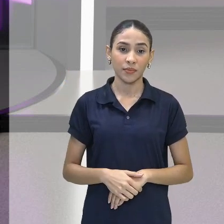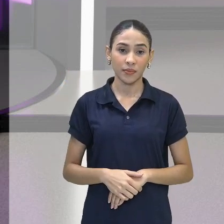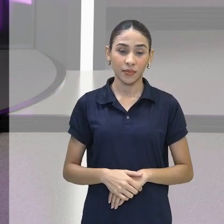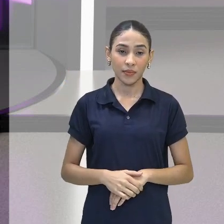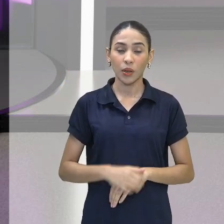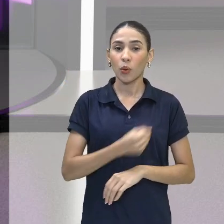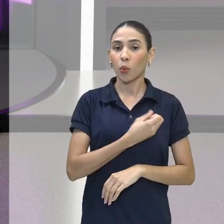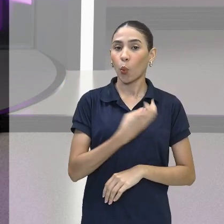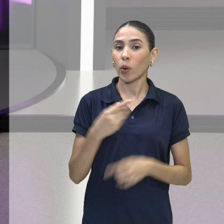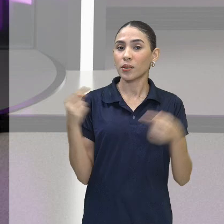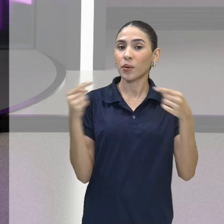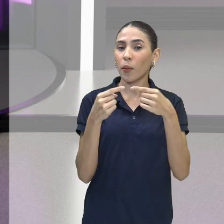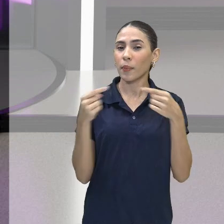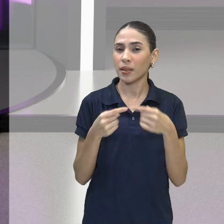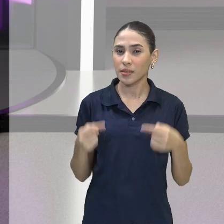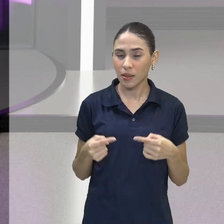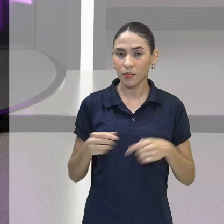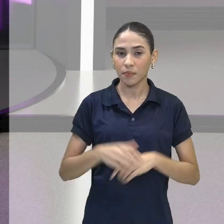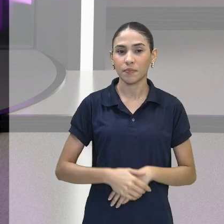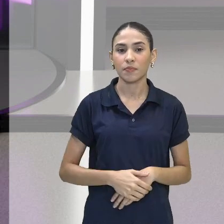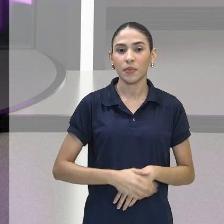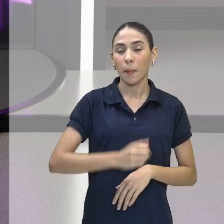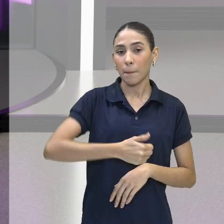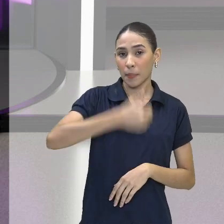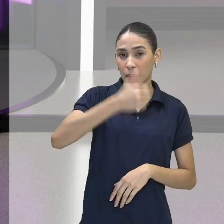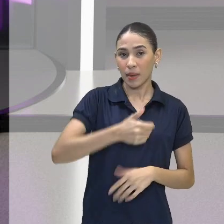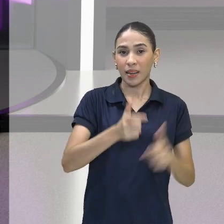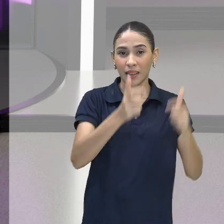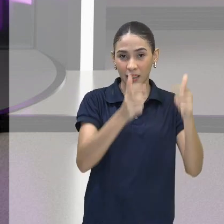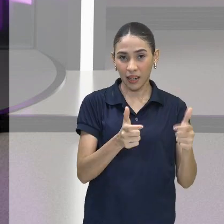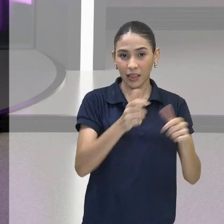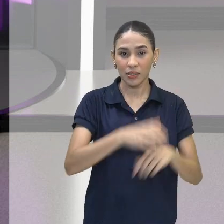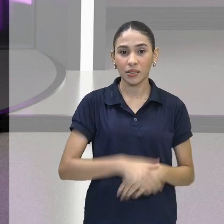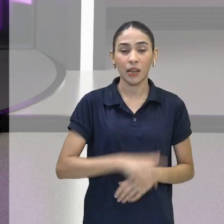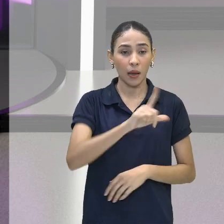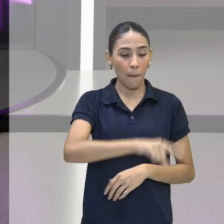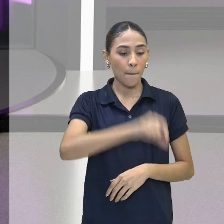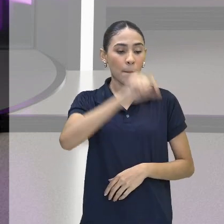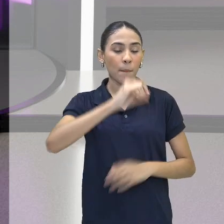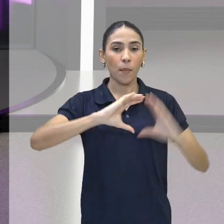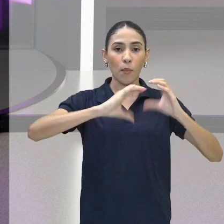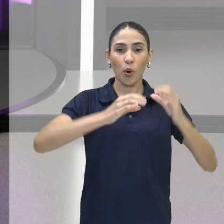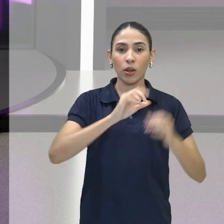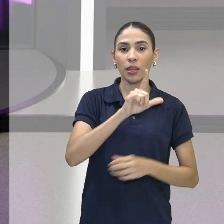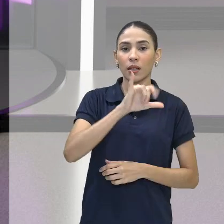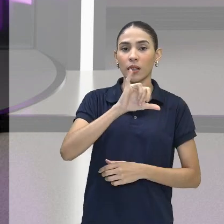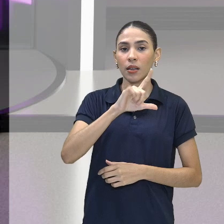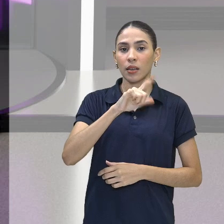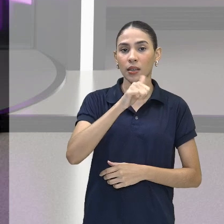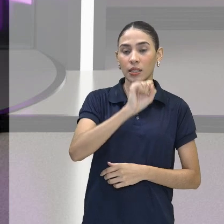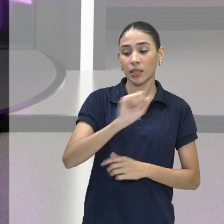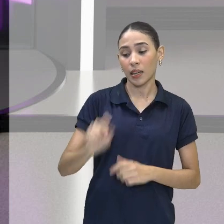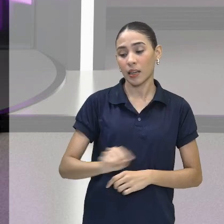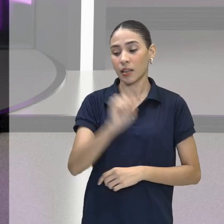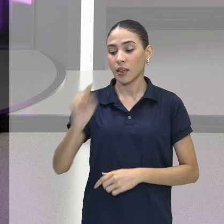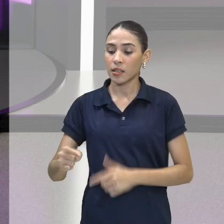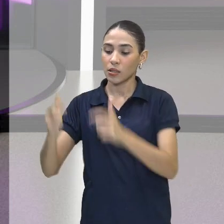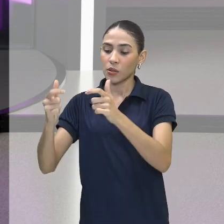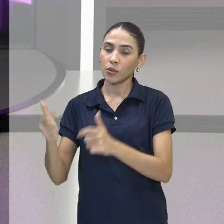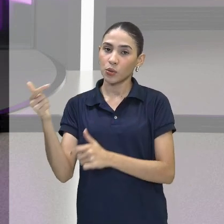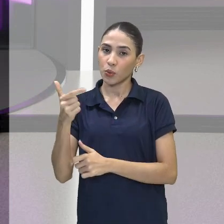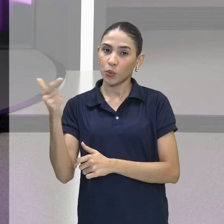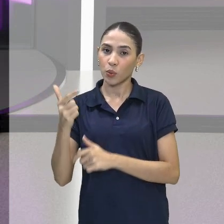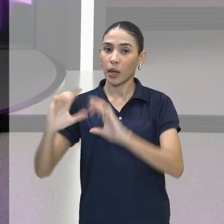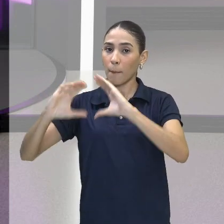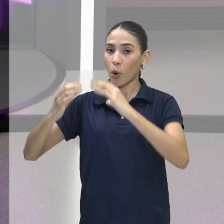quantas combinações tem que na primeira caixa saiu a bola lilás e na segunda saiu a bola azul? Se